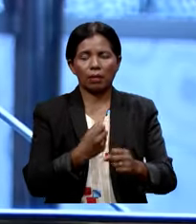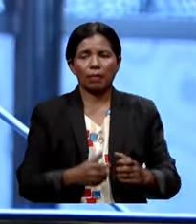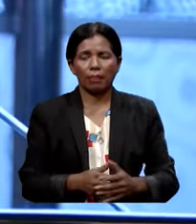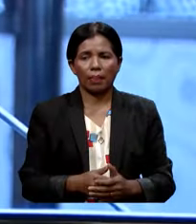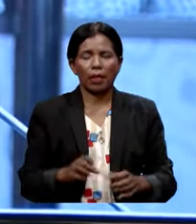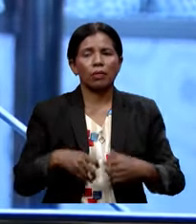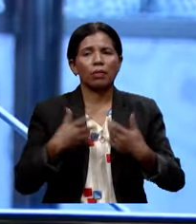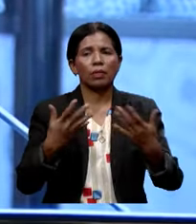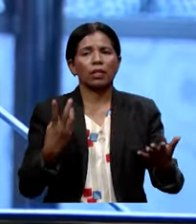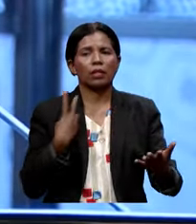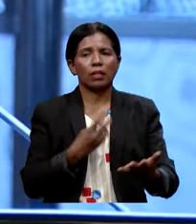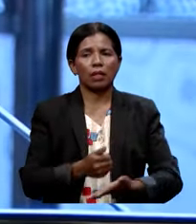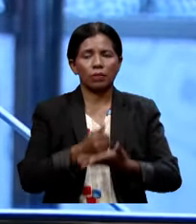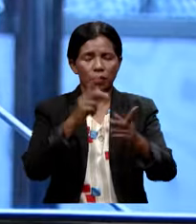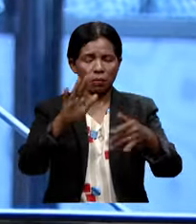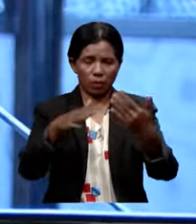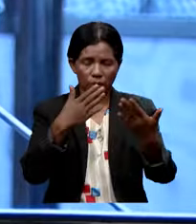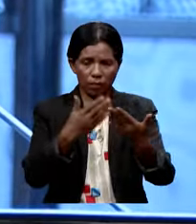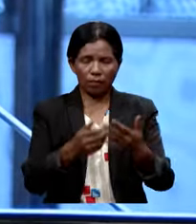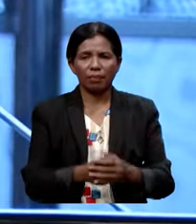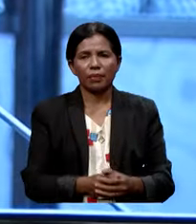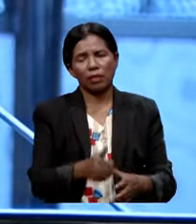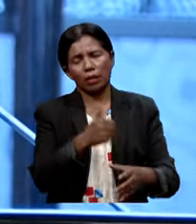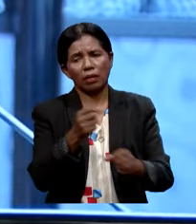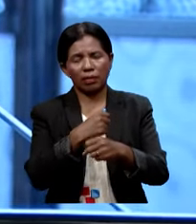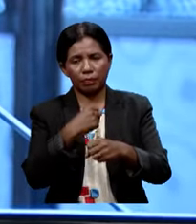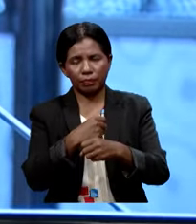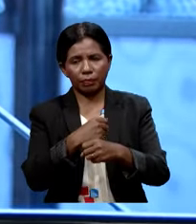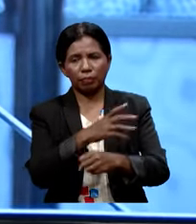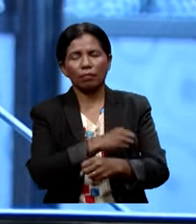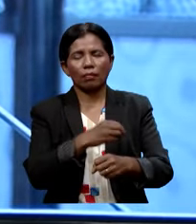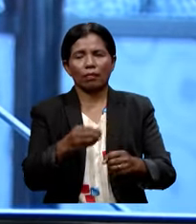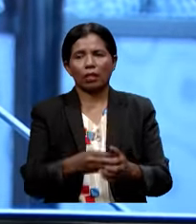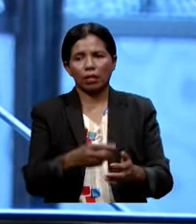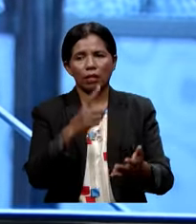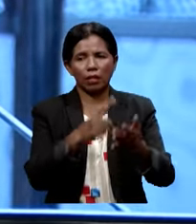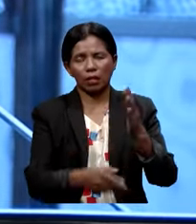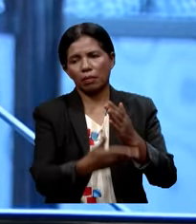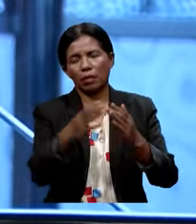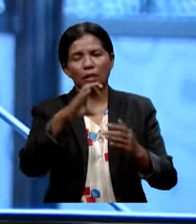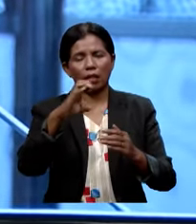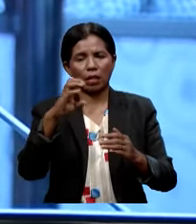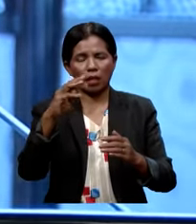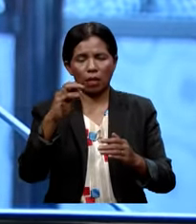O insa ita salva e tenia emasirane. Balon haluhela kemo, itabot sira saída ma kemo, itabot sira